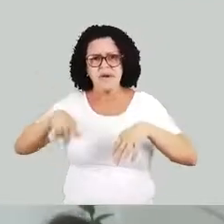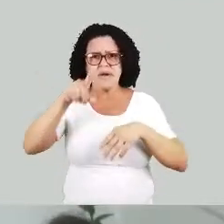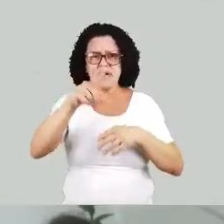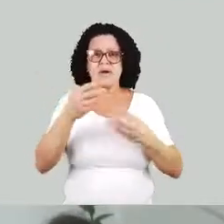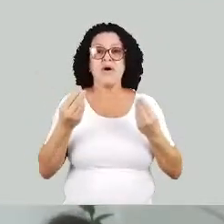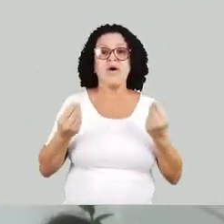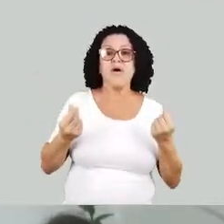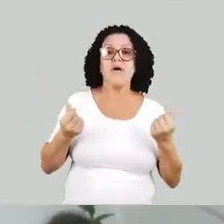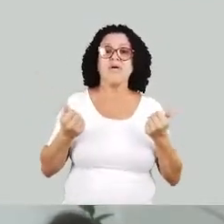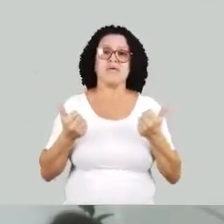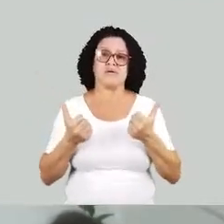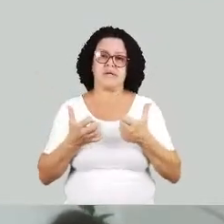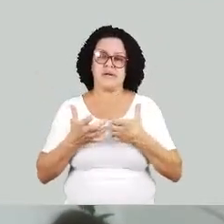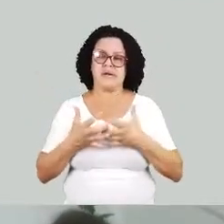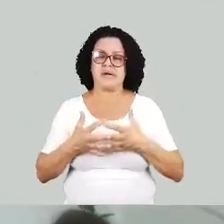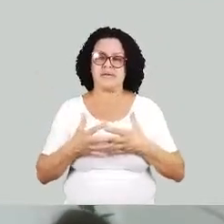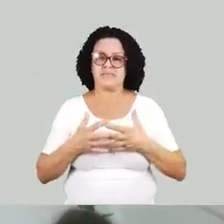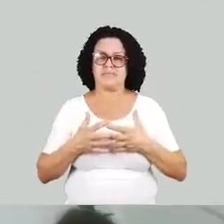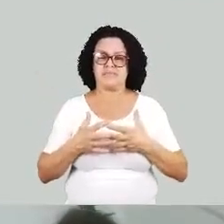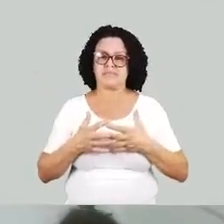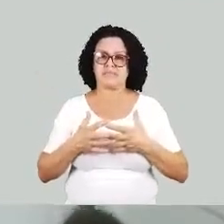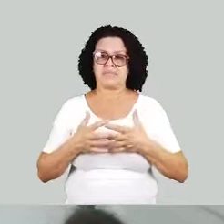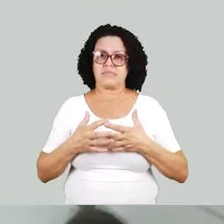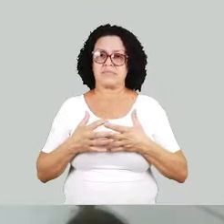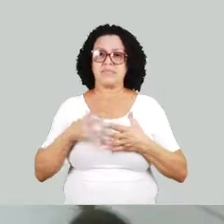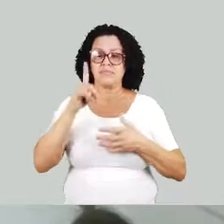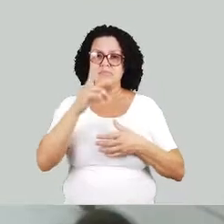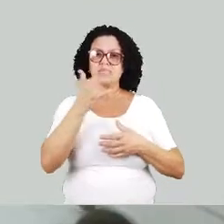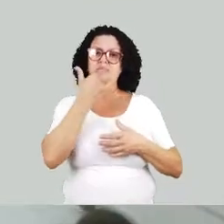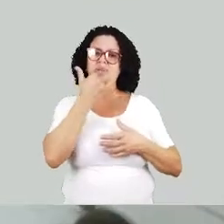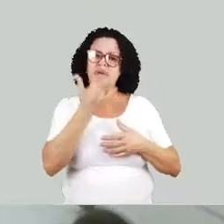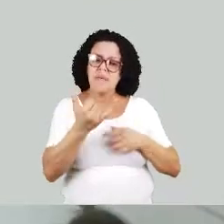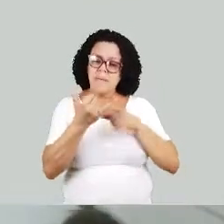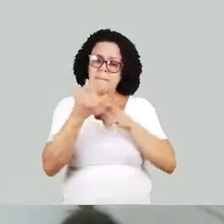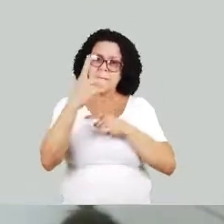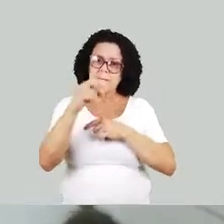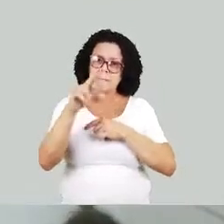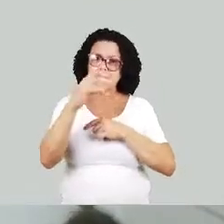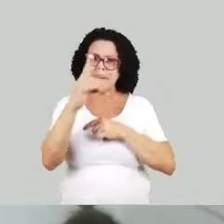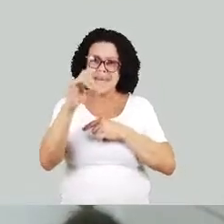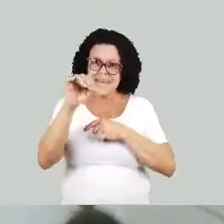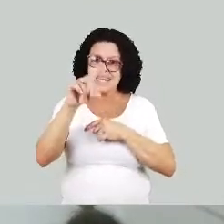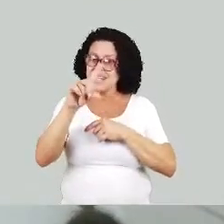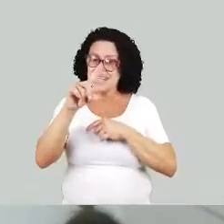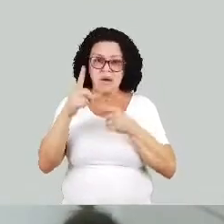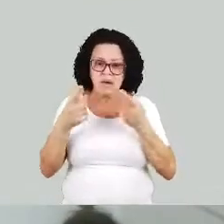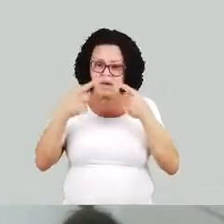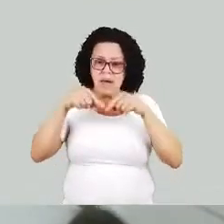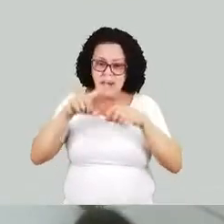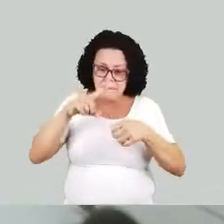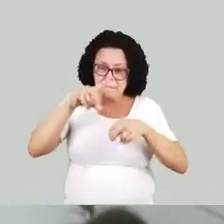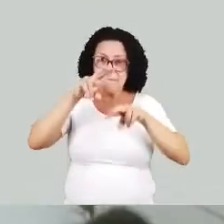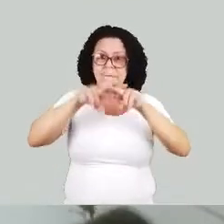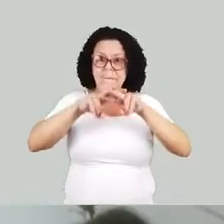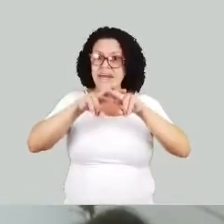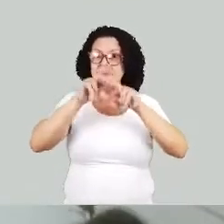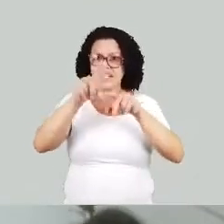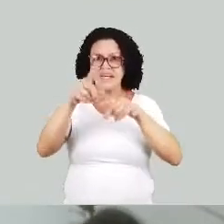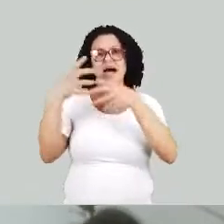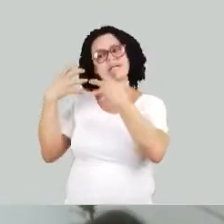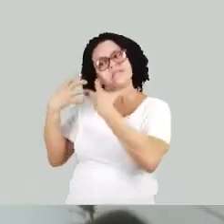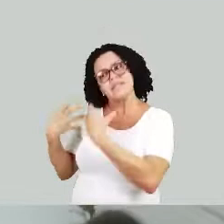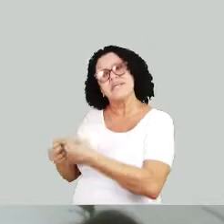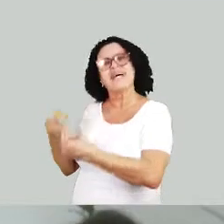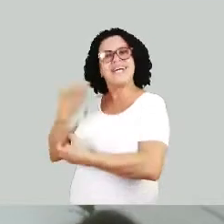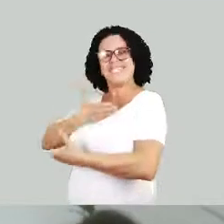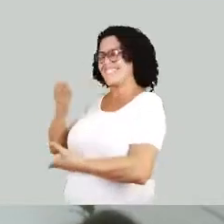alguma forma, né? Então, o perdão ele nem sempre está vinculado à reconciliação. Se isso for